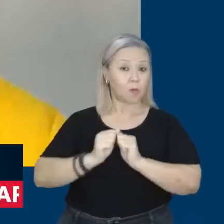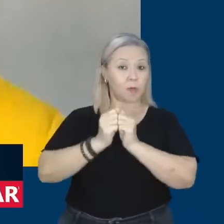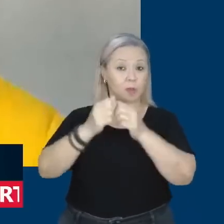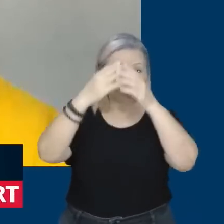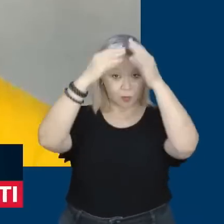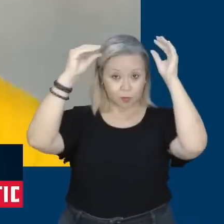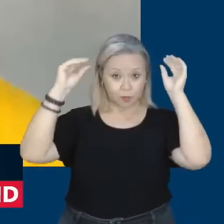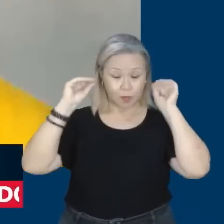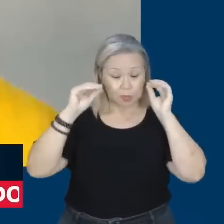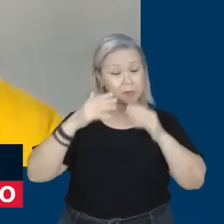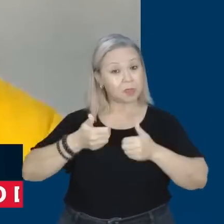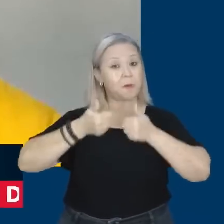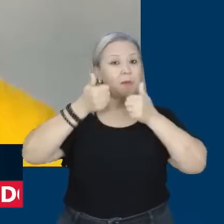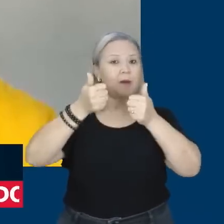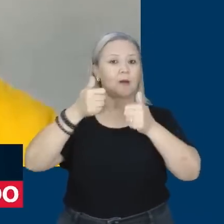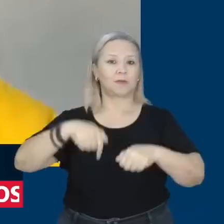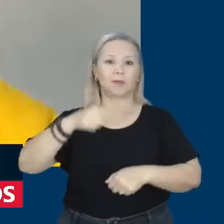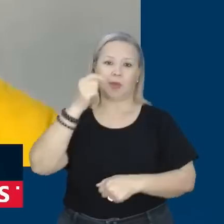com